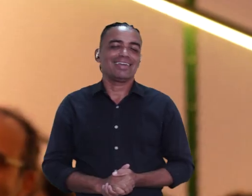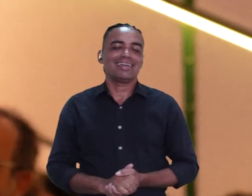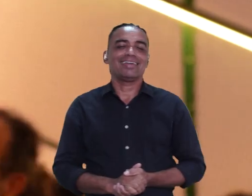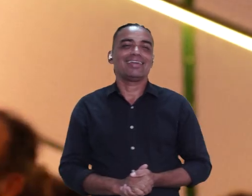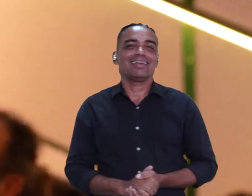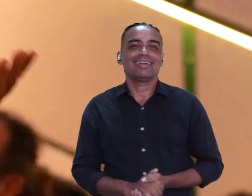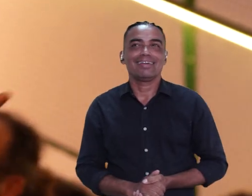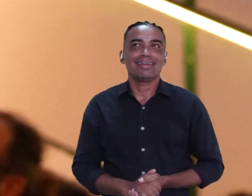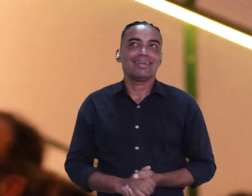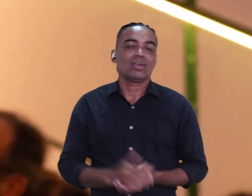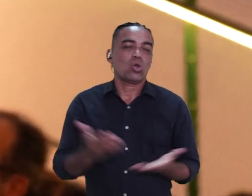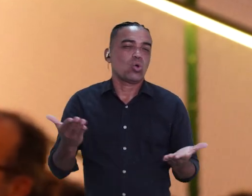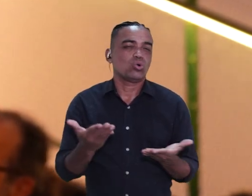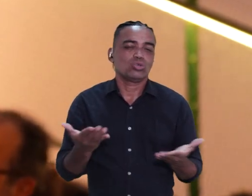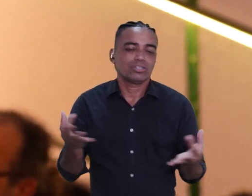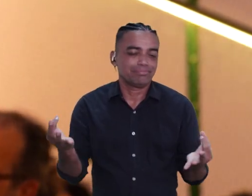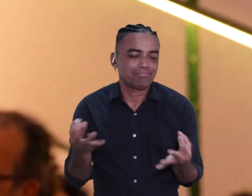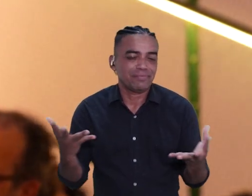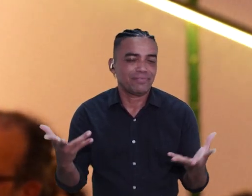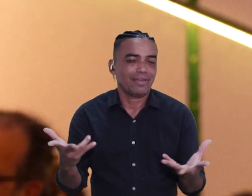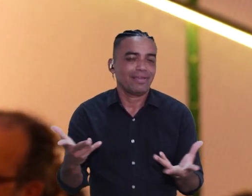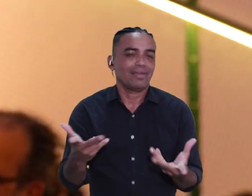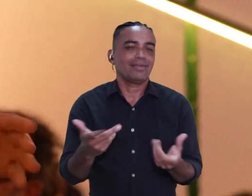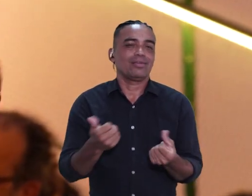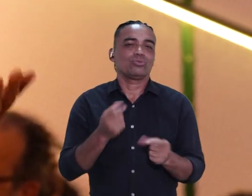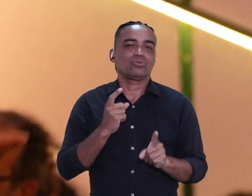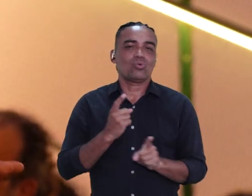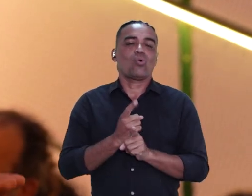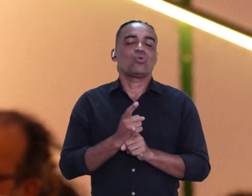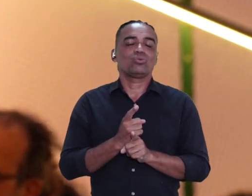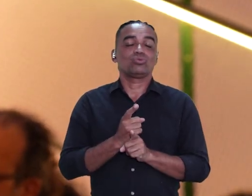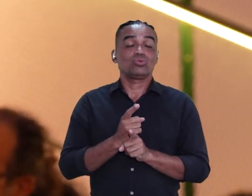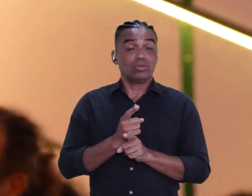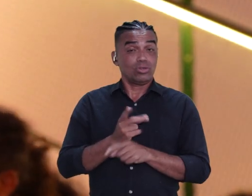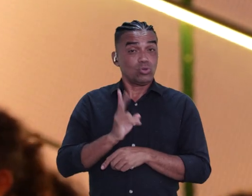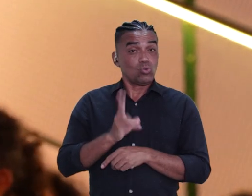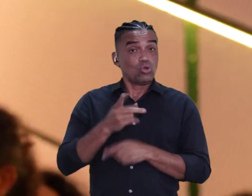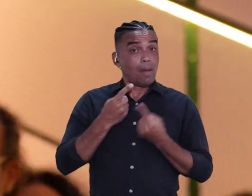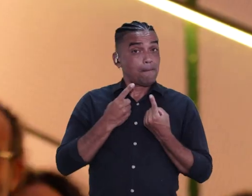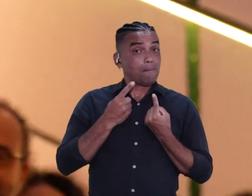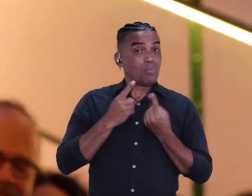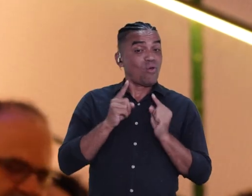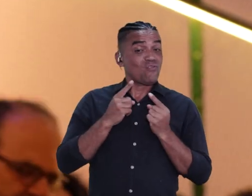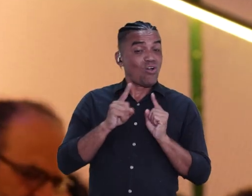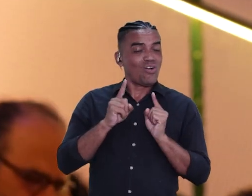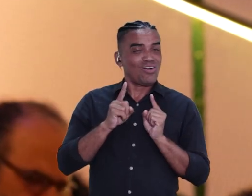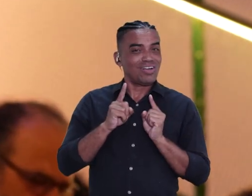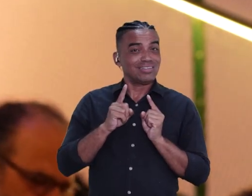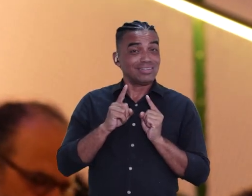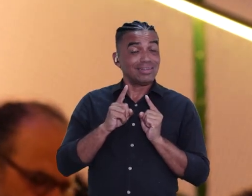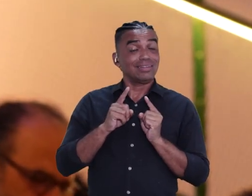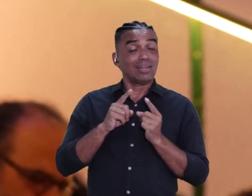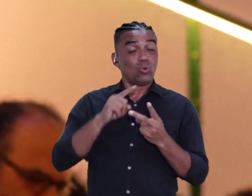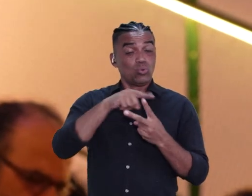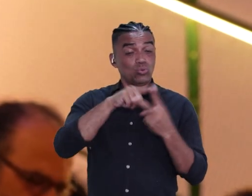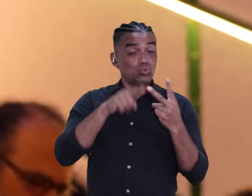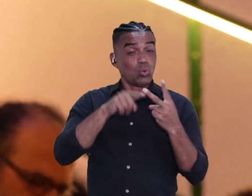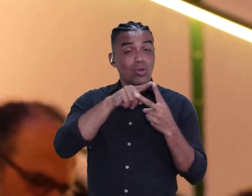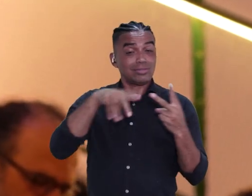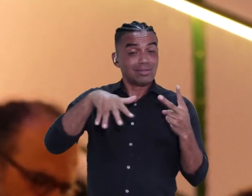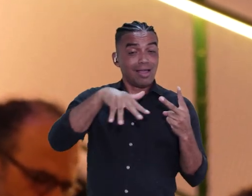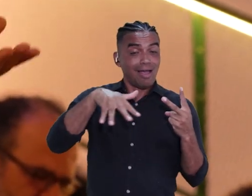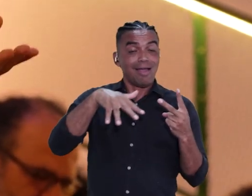beleza do que a gente teve aqui hoje, e continuar nessa provocação, no sentido de trazer dois aspectos do